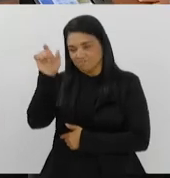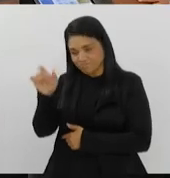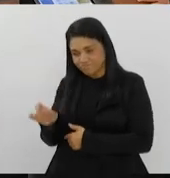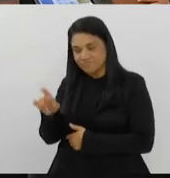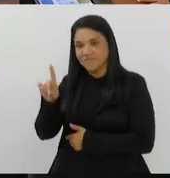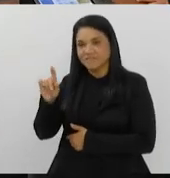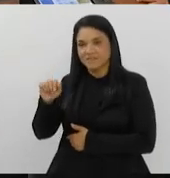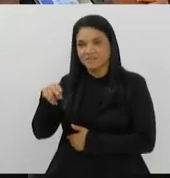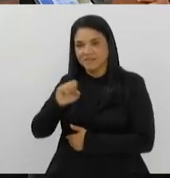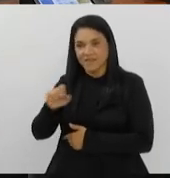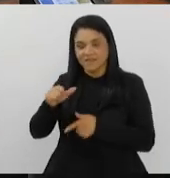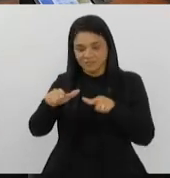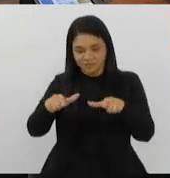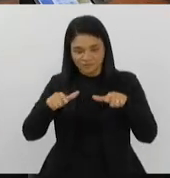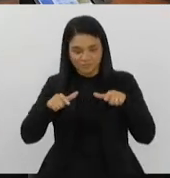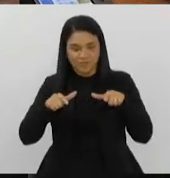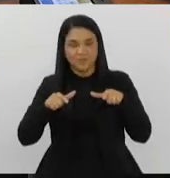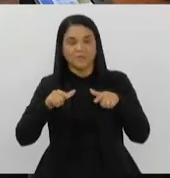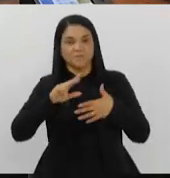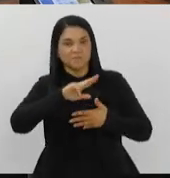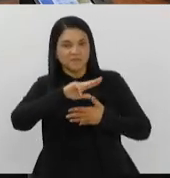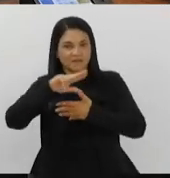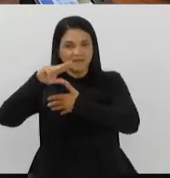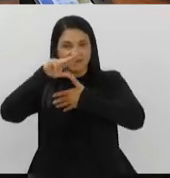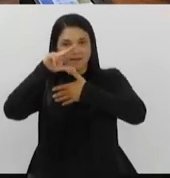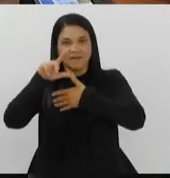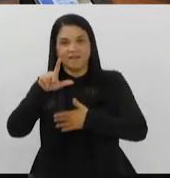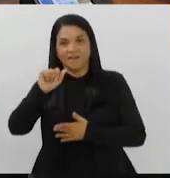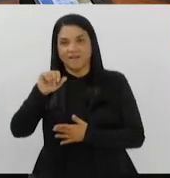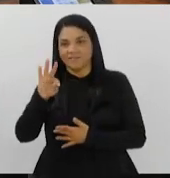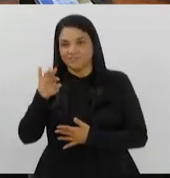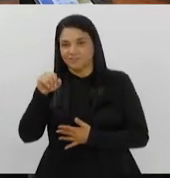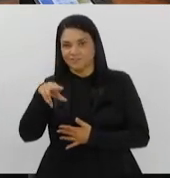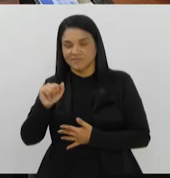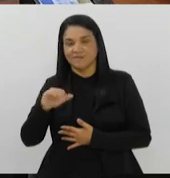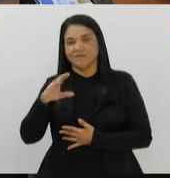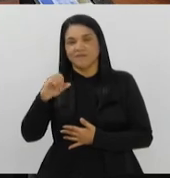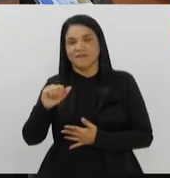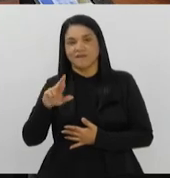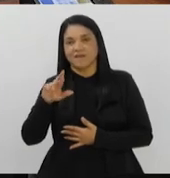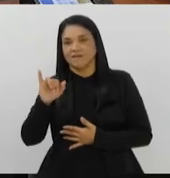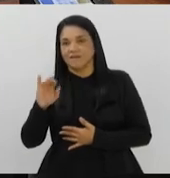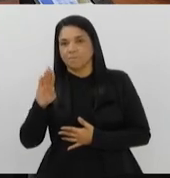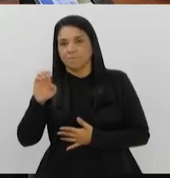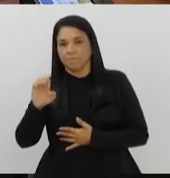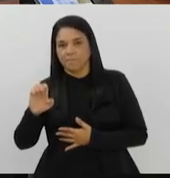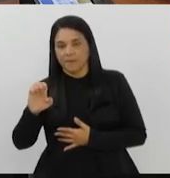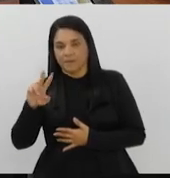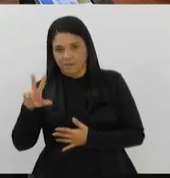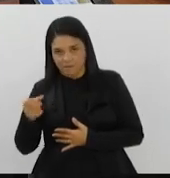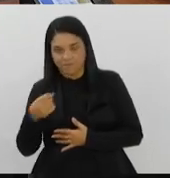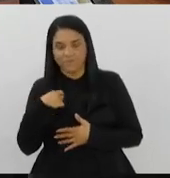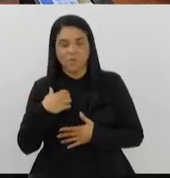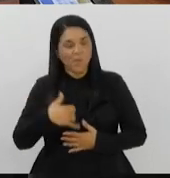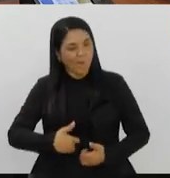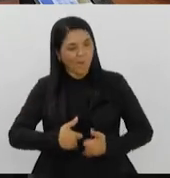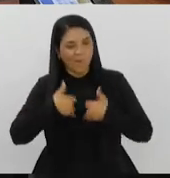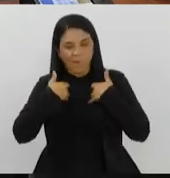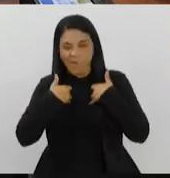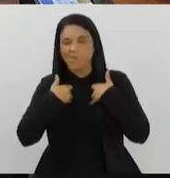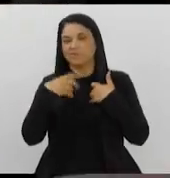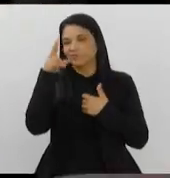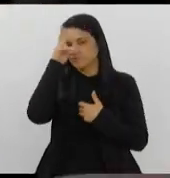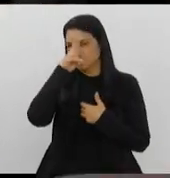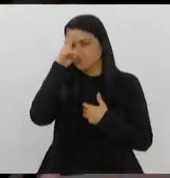Negra, Latina e Caribenha, nesse momento. Por favor, é uma honra para nós, tem uma história